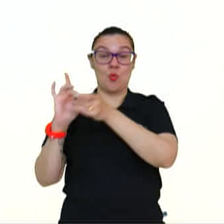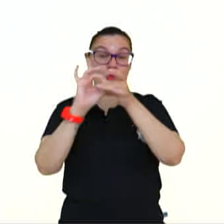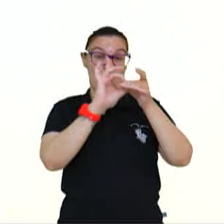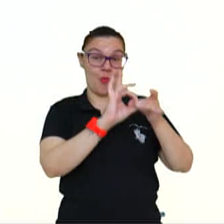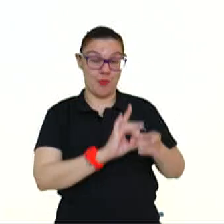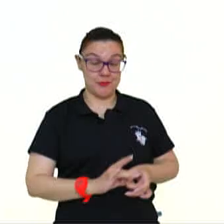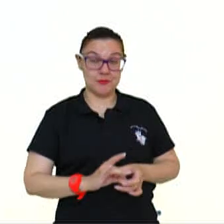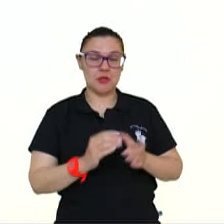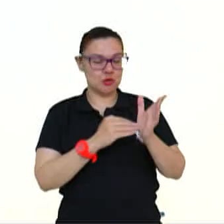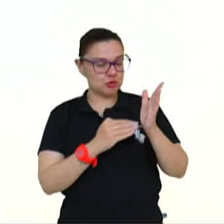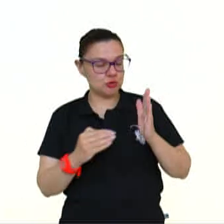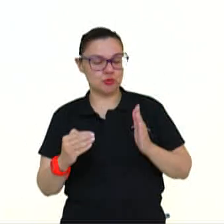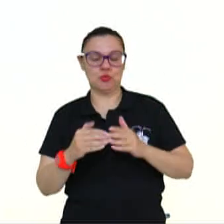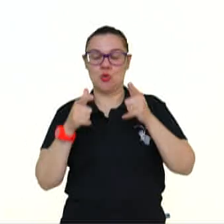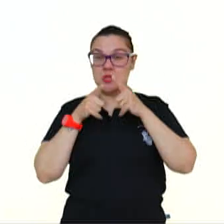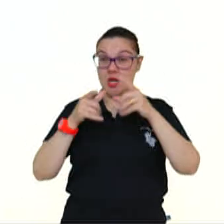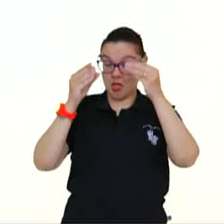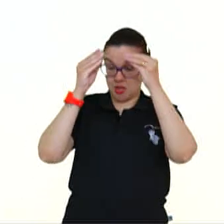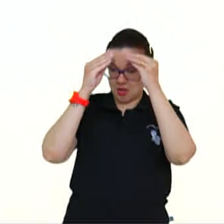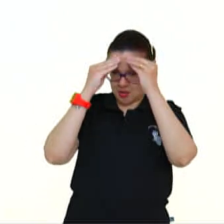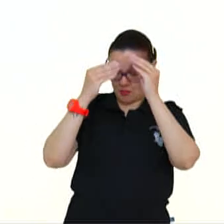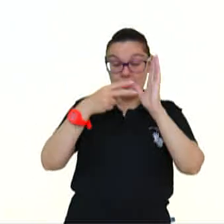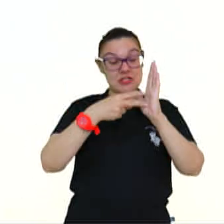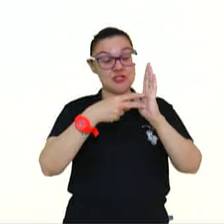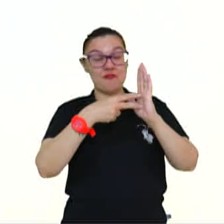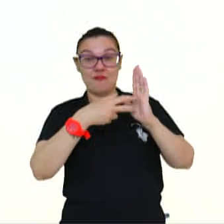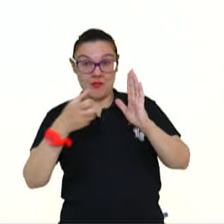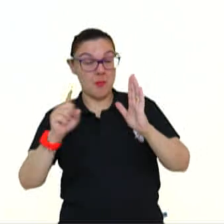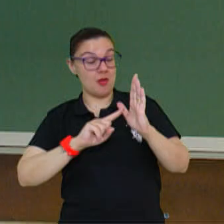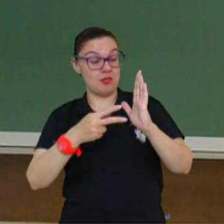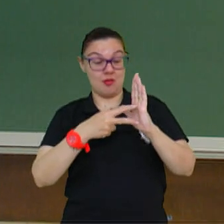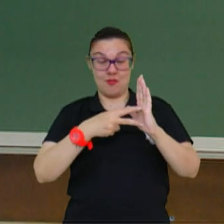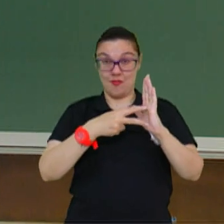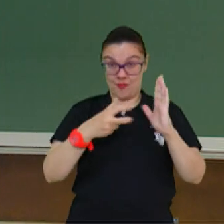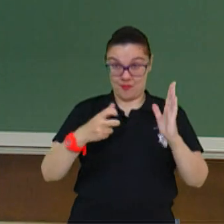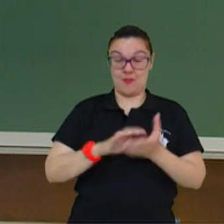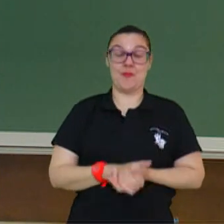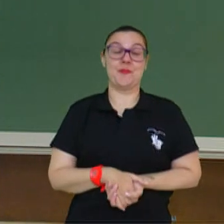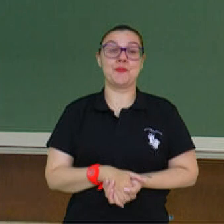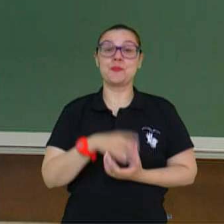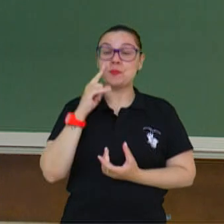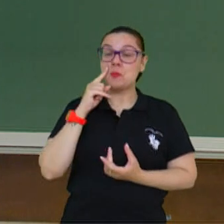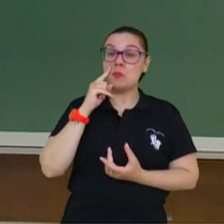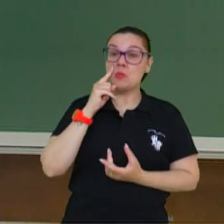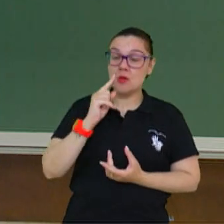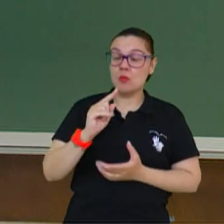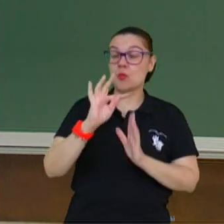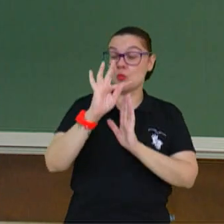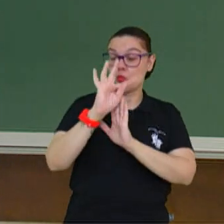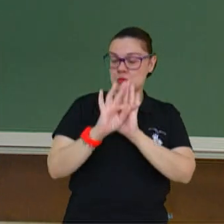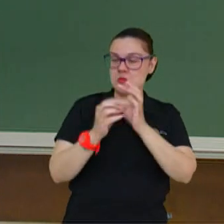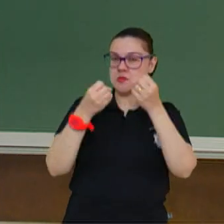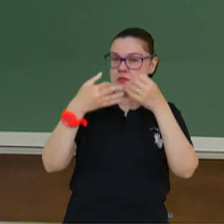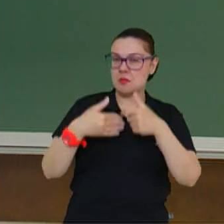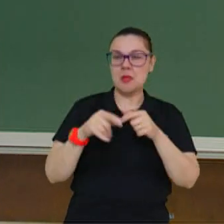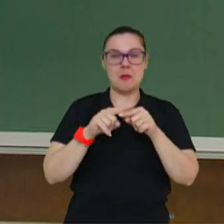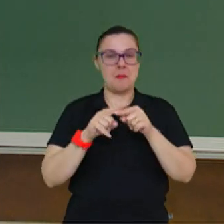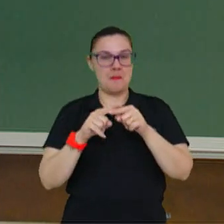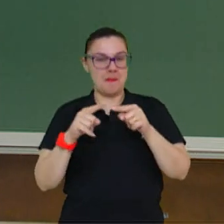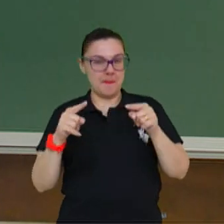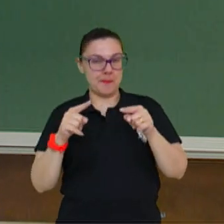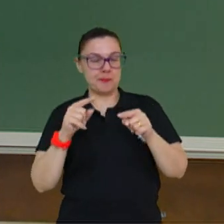toda a linguagem verbal e não verbal do que foi dito ali, certo, meus amigos? Então, o texto até diz isso, mas qual que é? Se eu